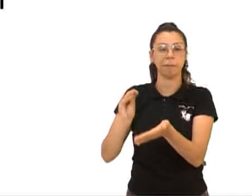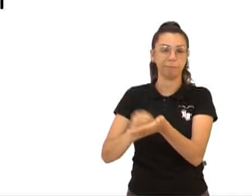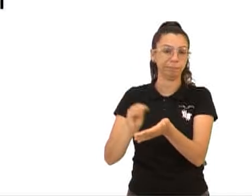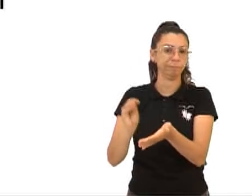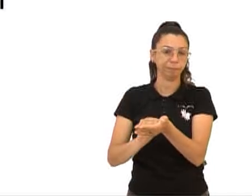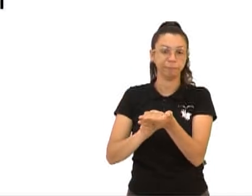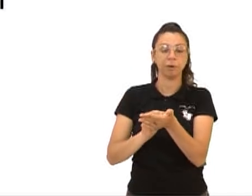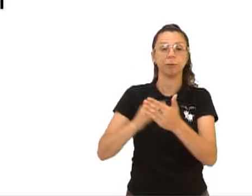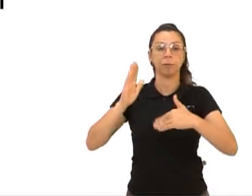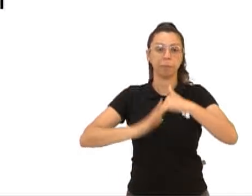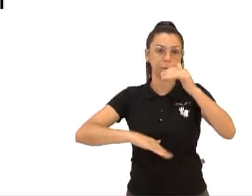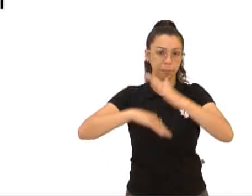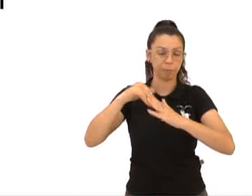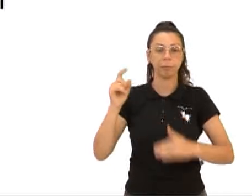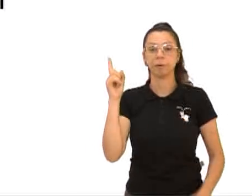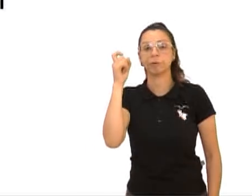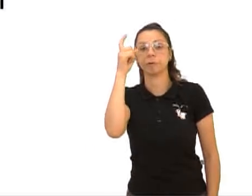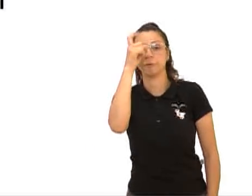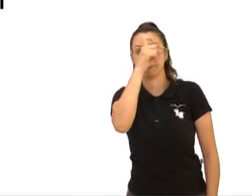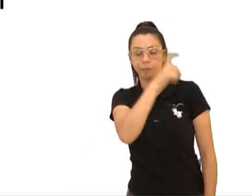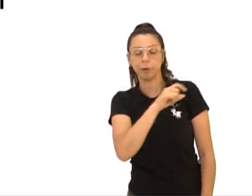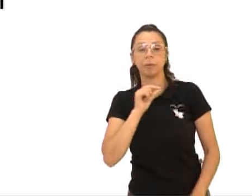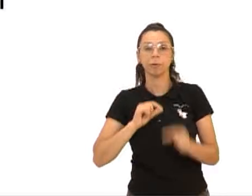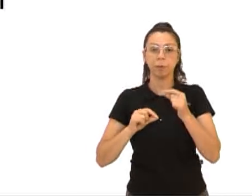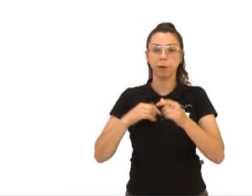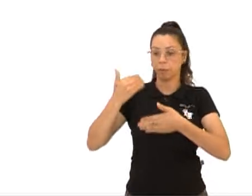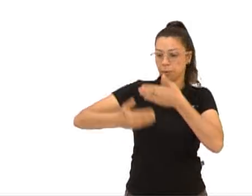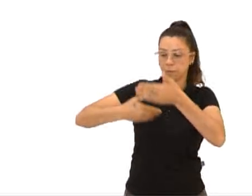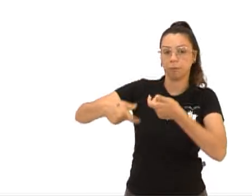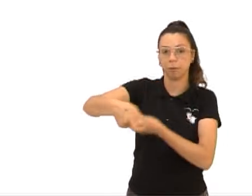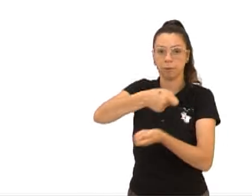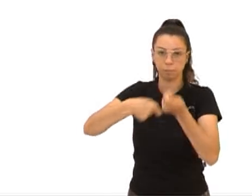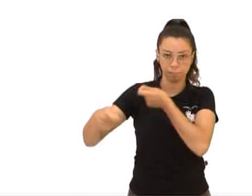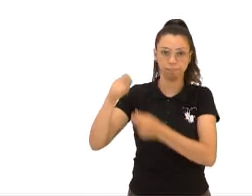acabam dificultando um maior desenvolvimento econômico da África.